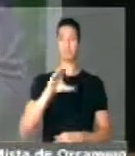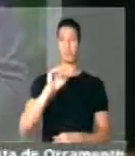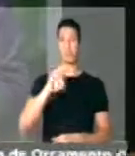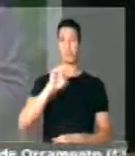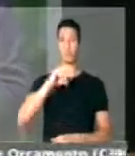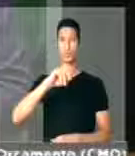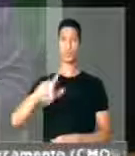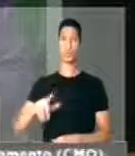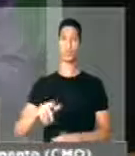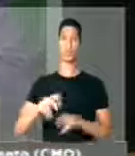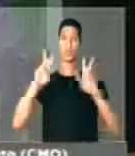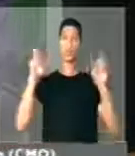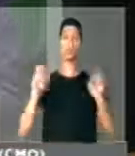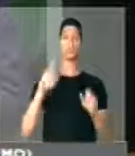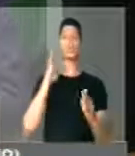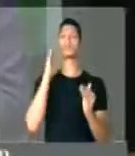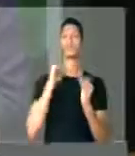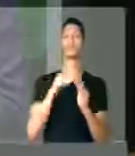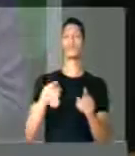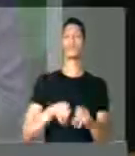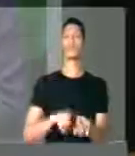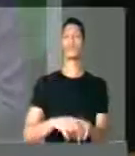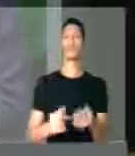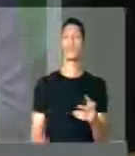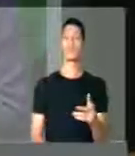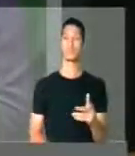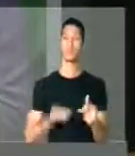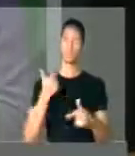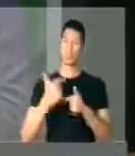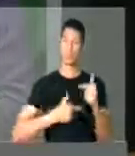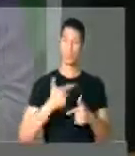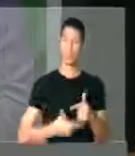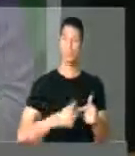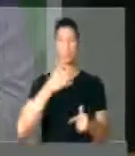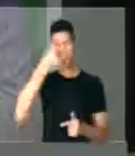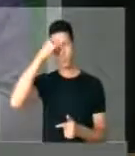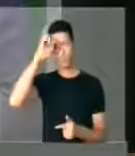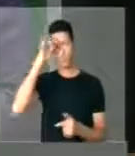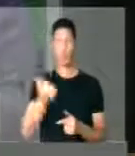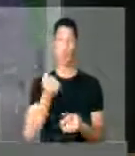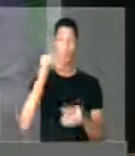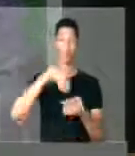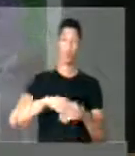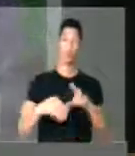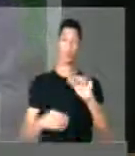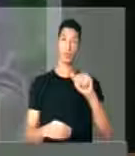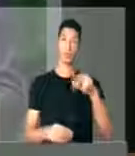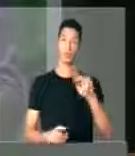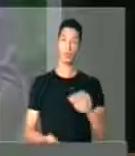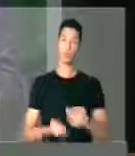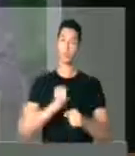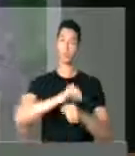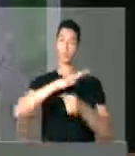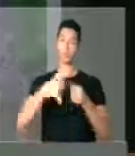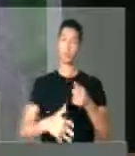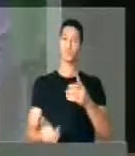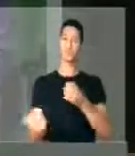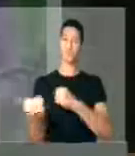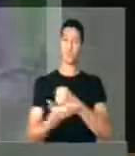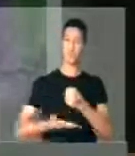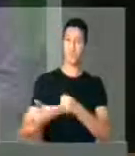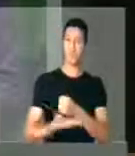coronéis do açúcar em favor dos trabalhadores rurais no campo, portanto, abordando a